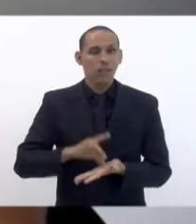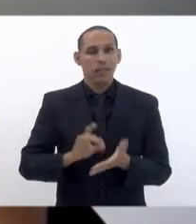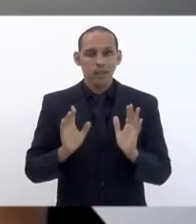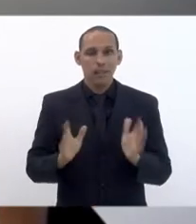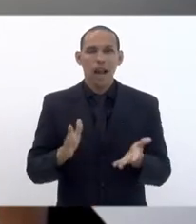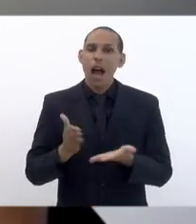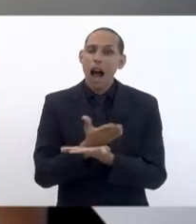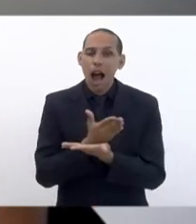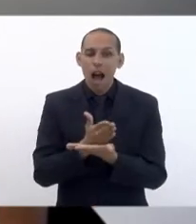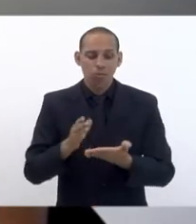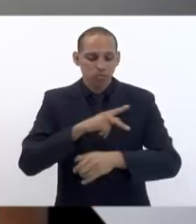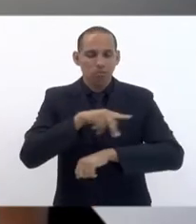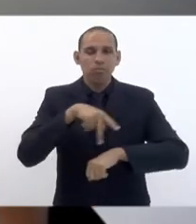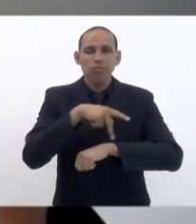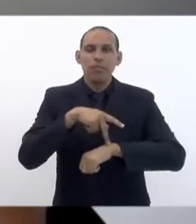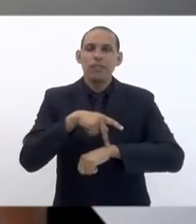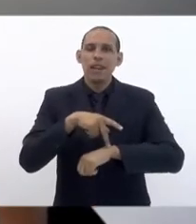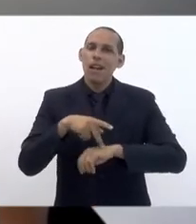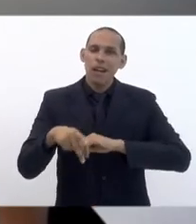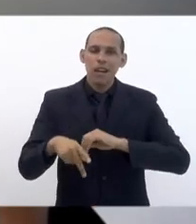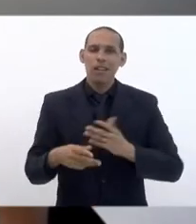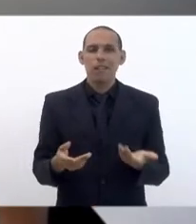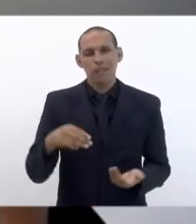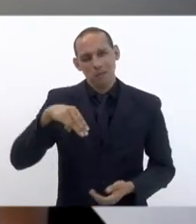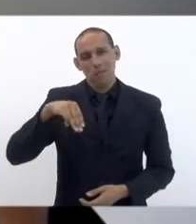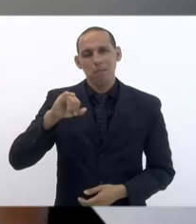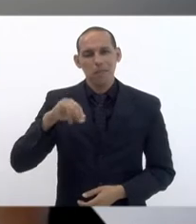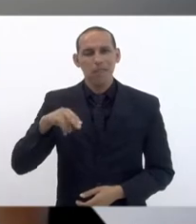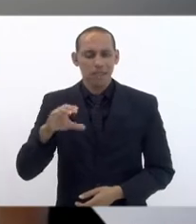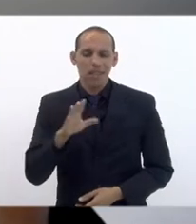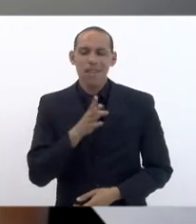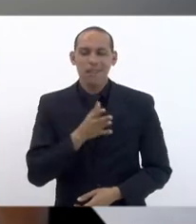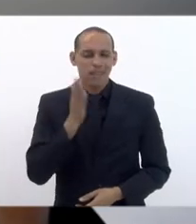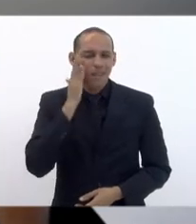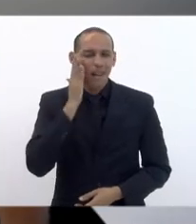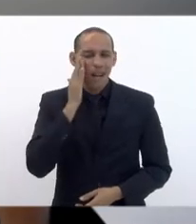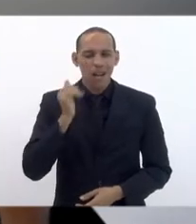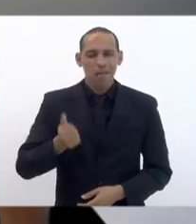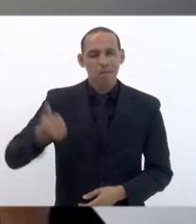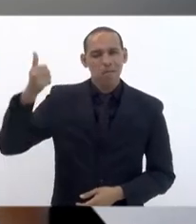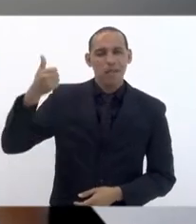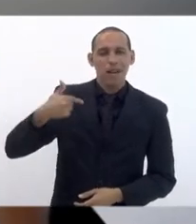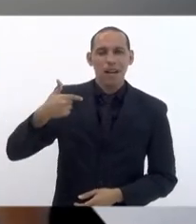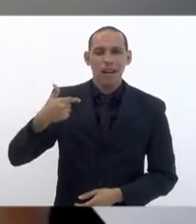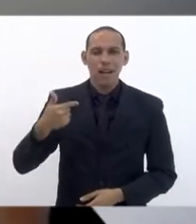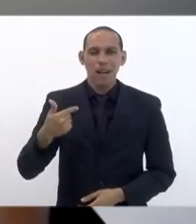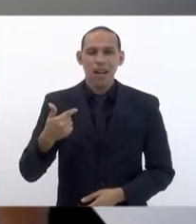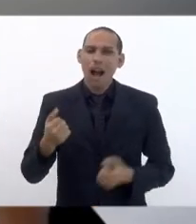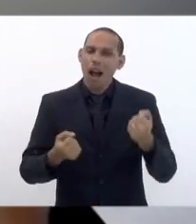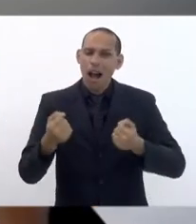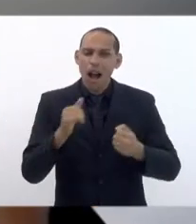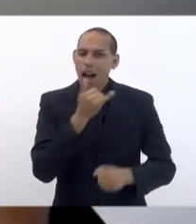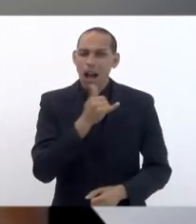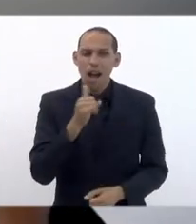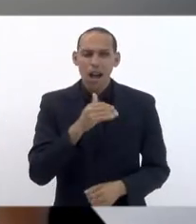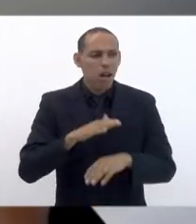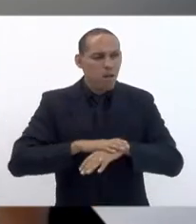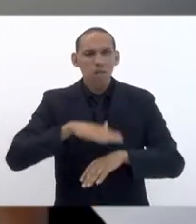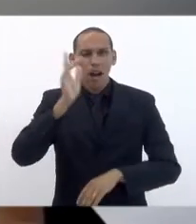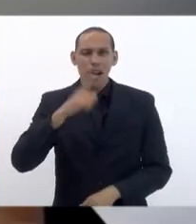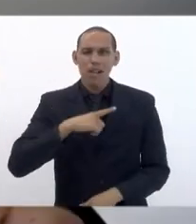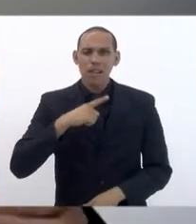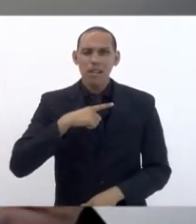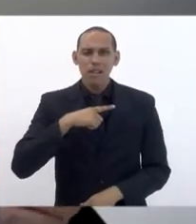alguns países já fazem parte, o Mick pode me ajudar muito mais nisso, já fazem parte expressiva das frotas que